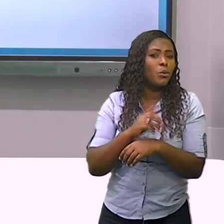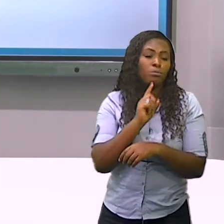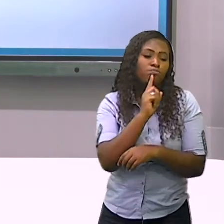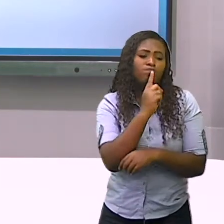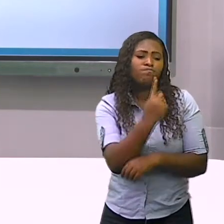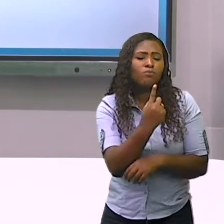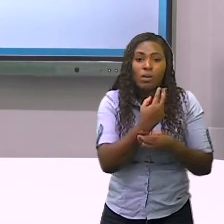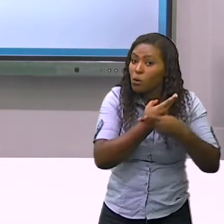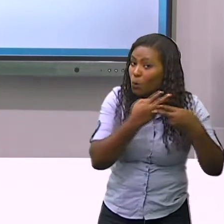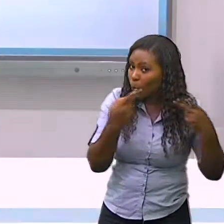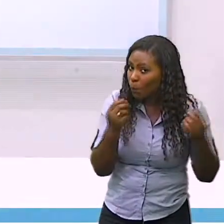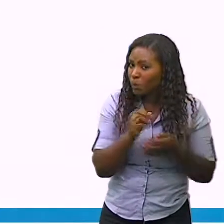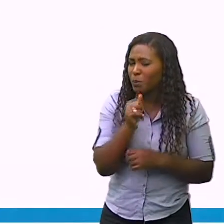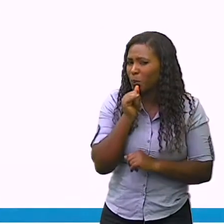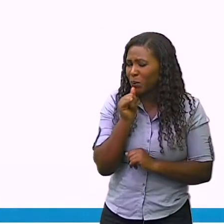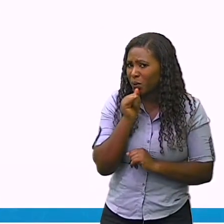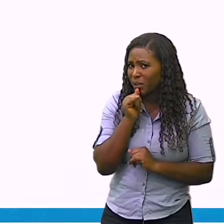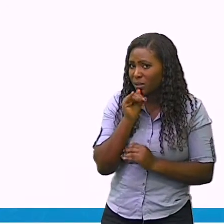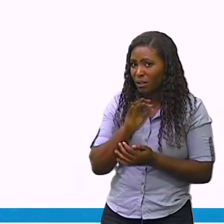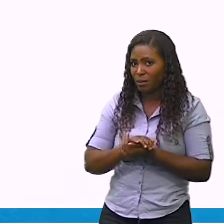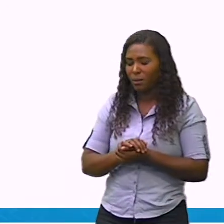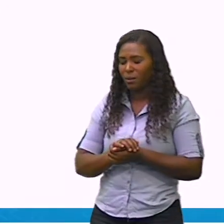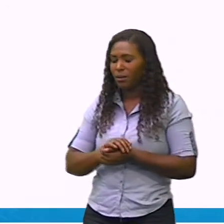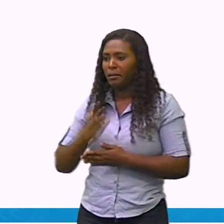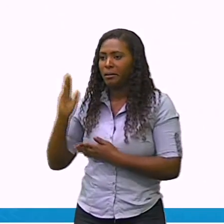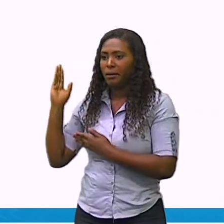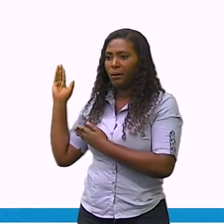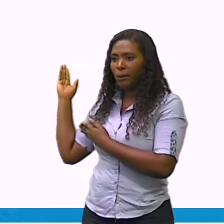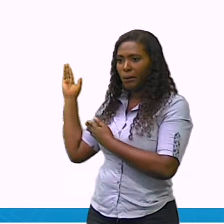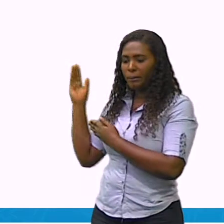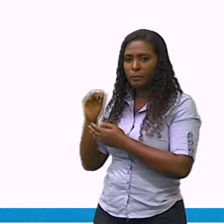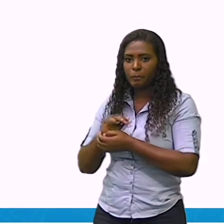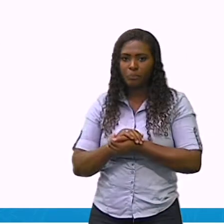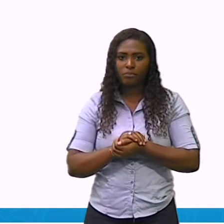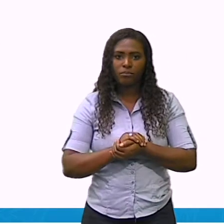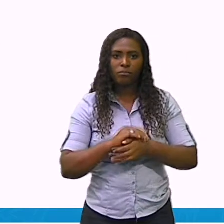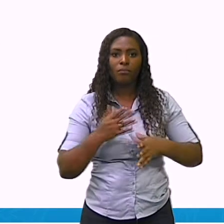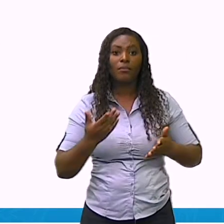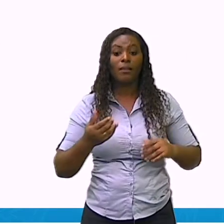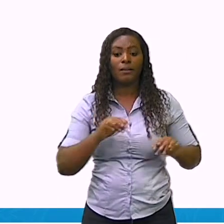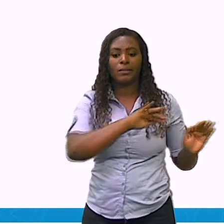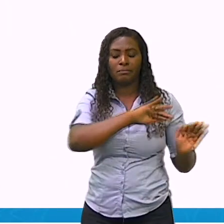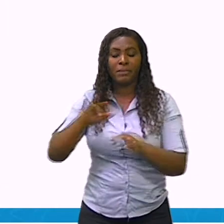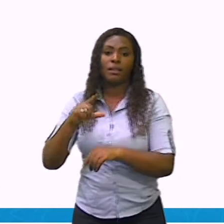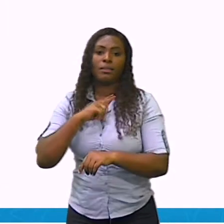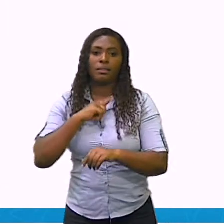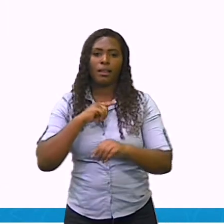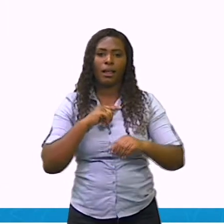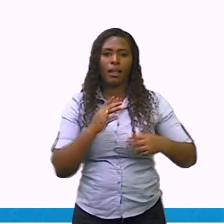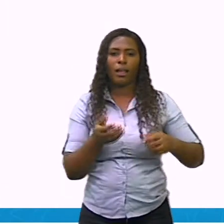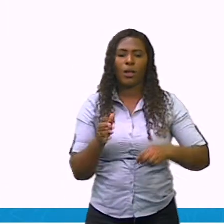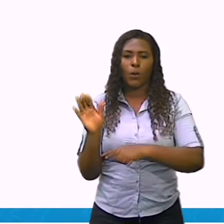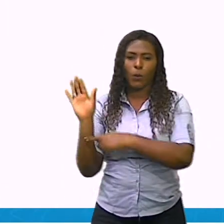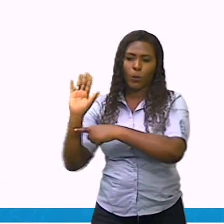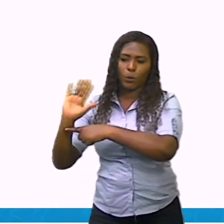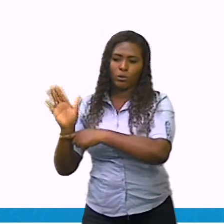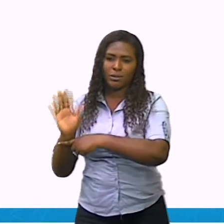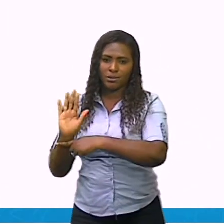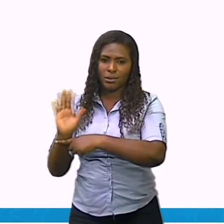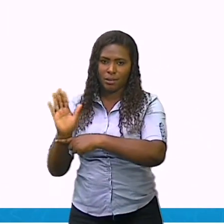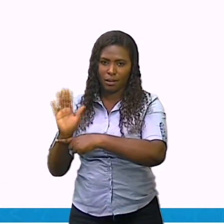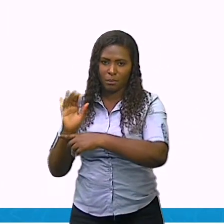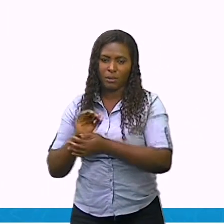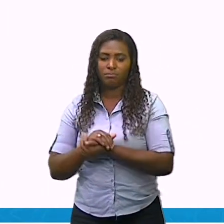correspondência. Vamos ver um outro exemplo aqui. Em uma bilheteria do cinema, quanto que